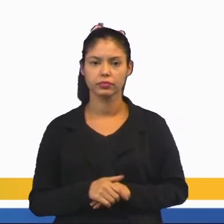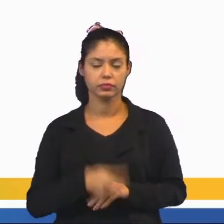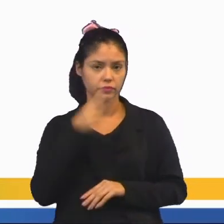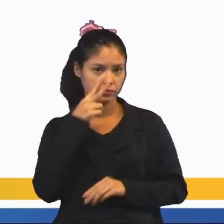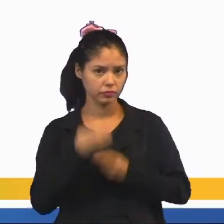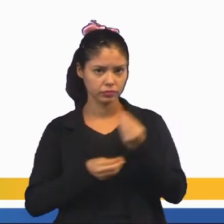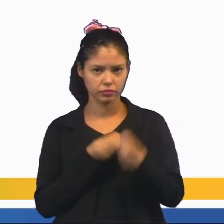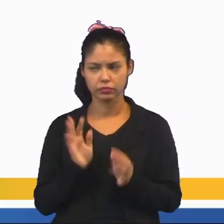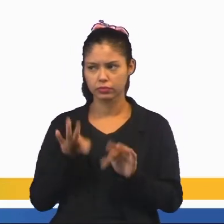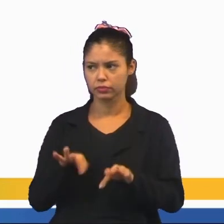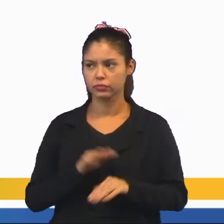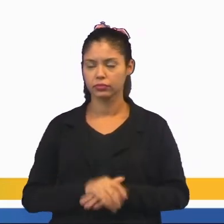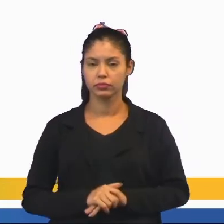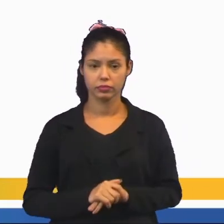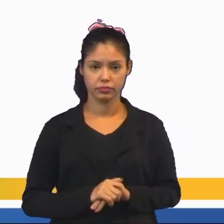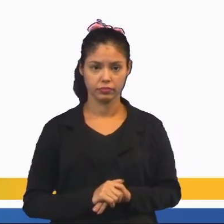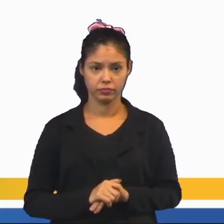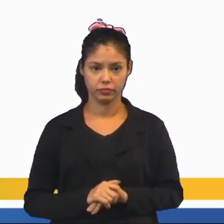Vamos ver como isso fica?